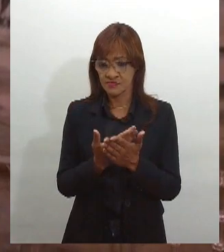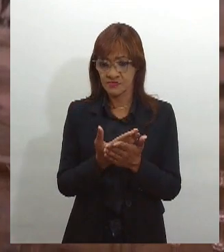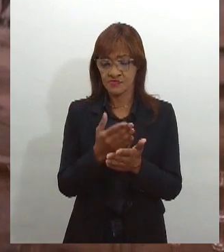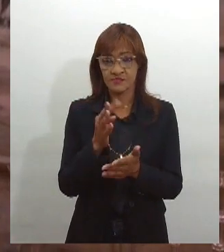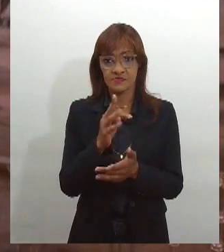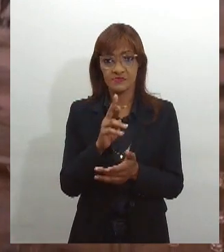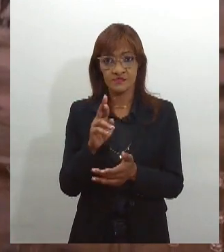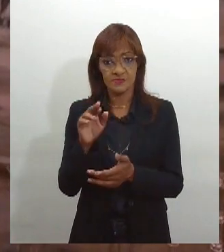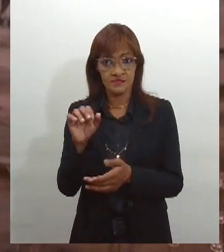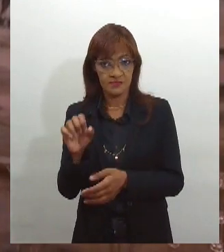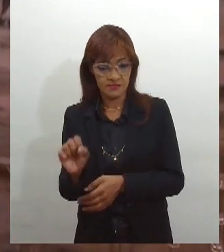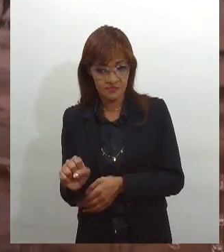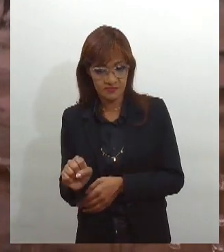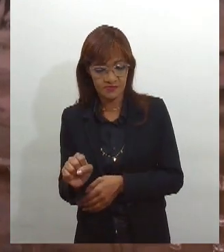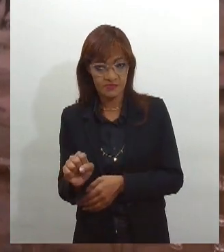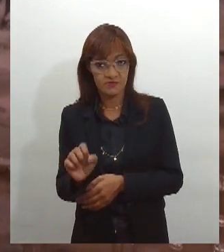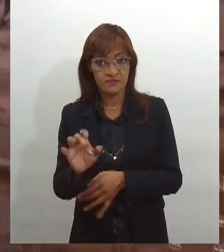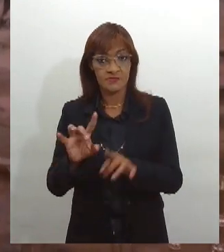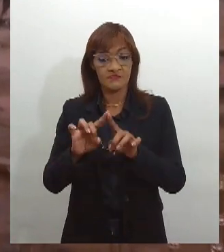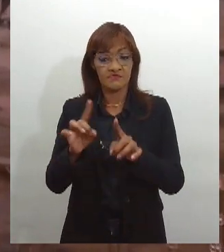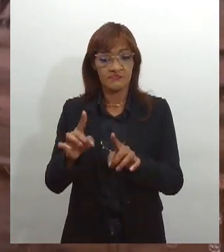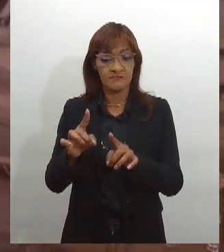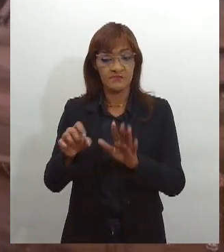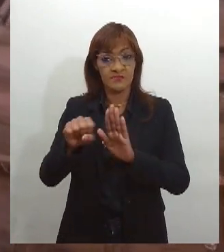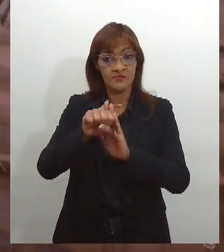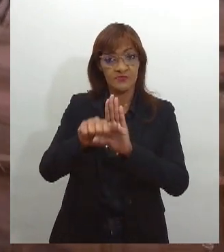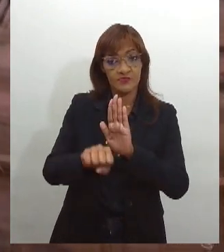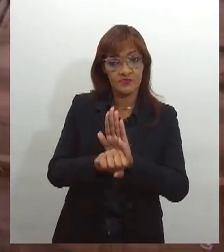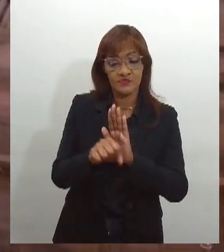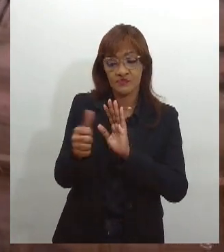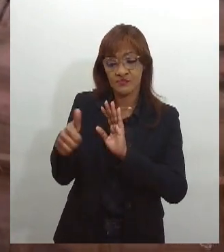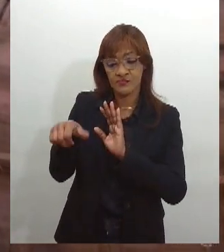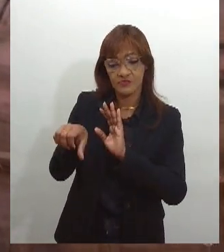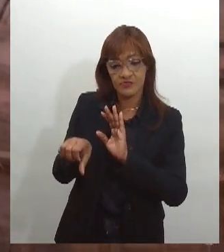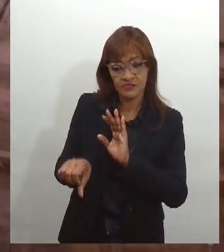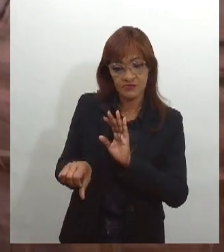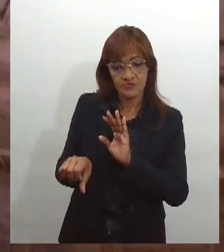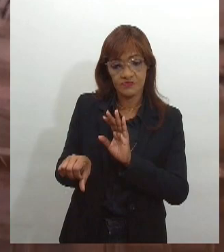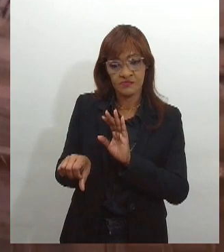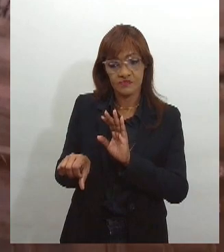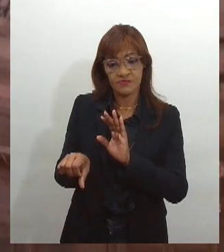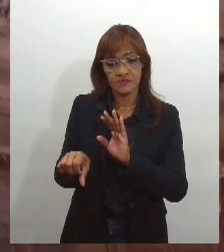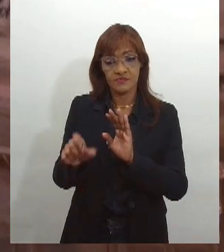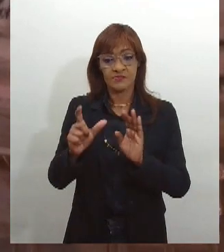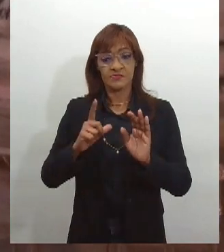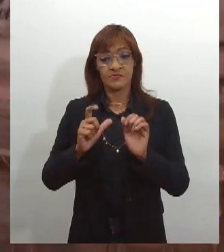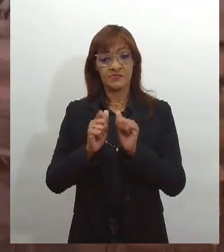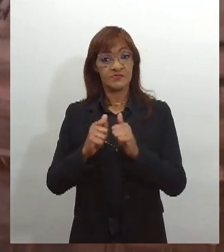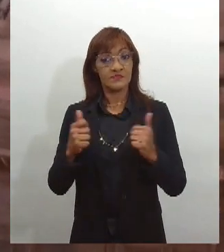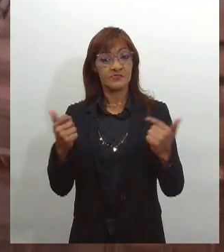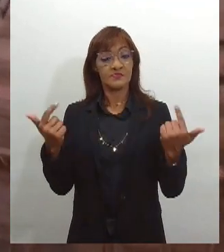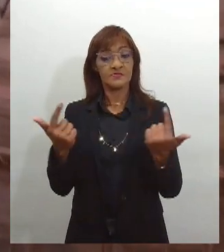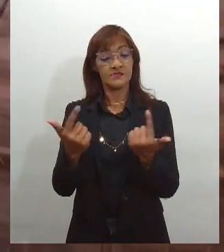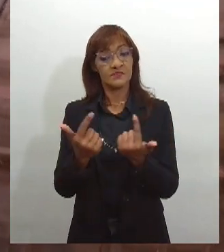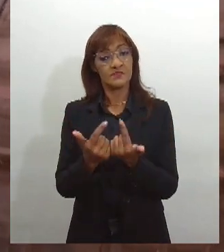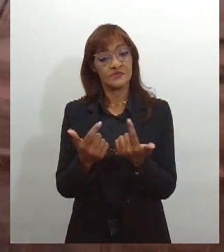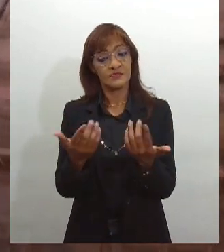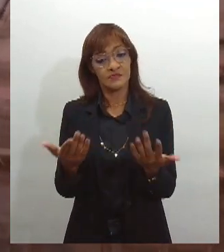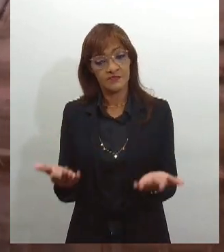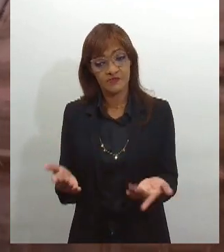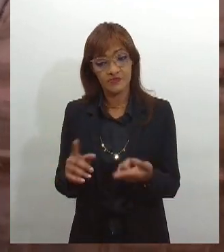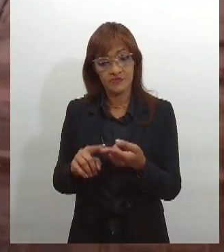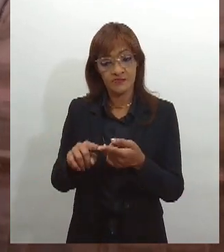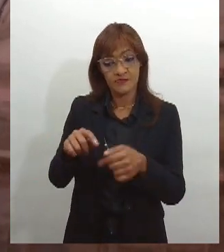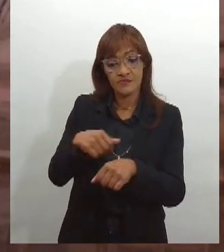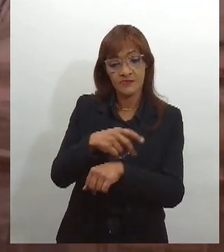no passado, no século XIX, ele abrigou a própria Assembleia Legislativa. E tem a Praça Fausto Cardoso, que